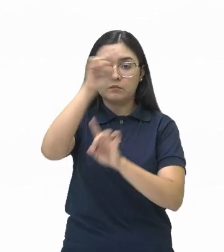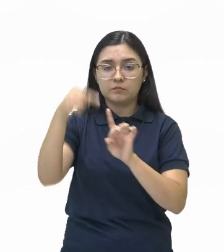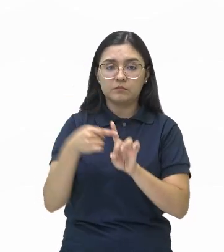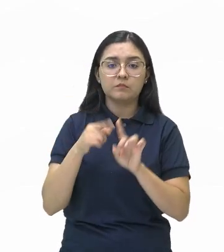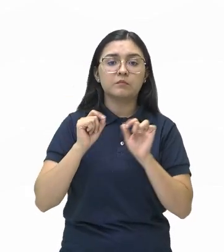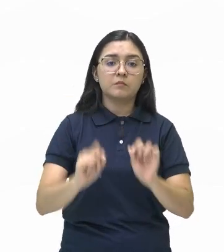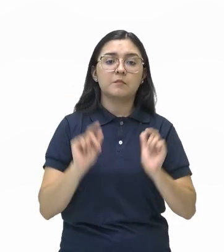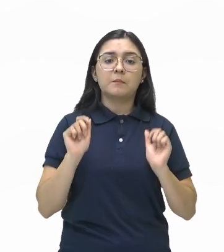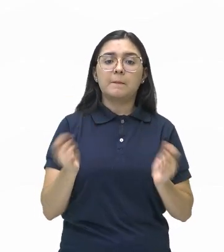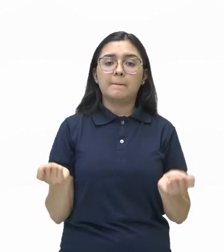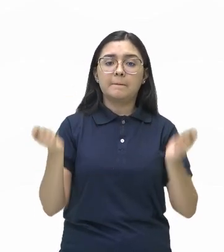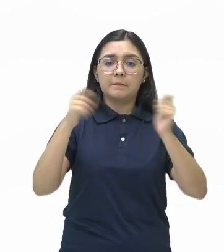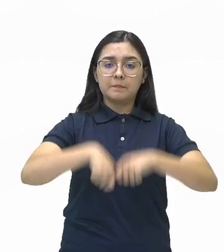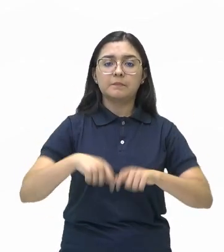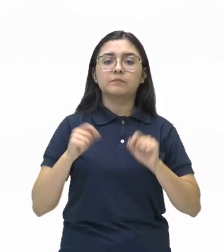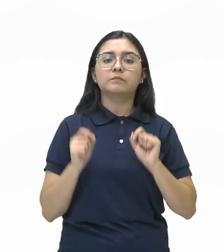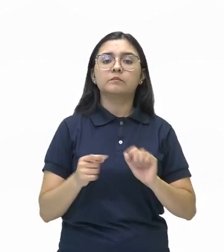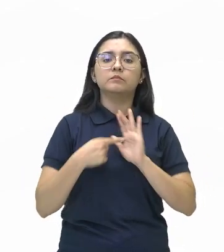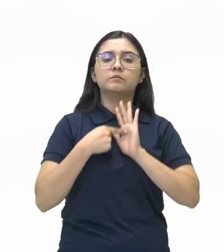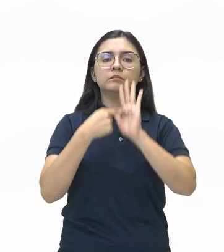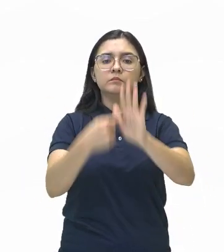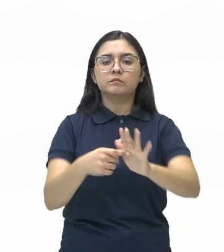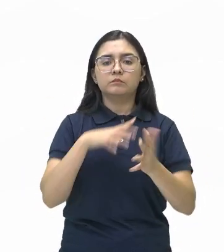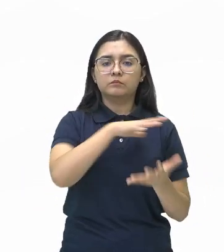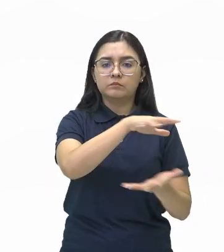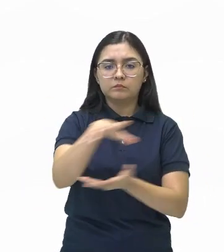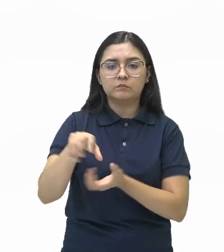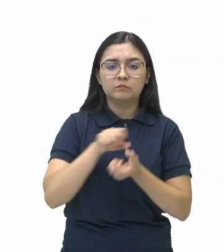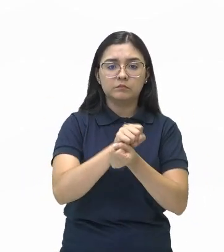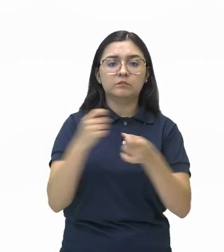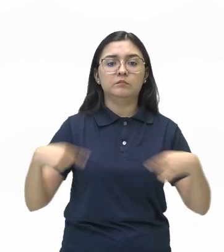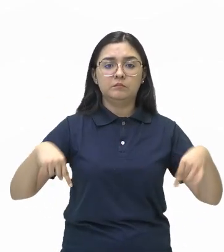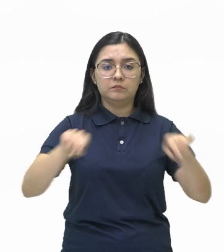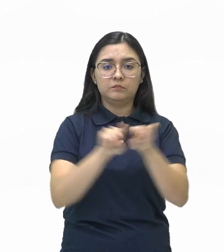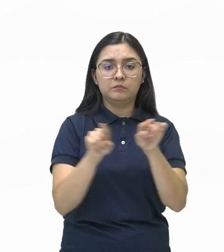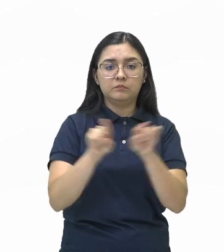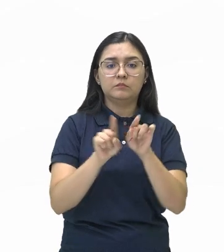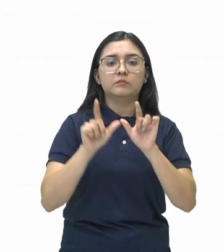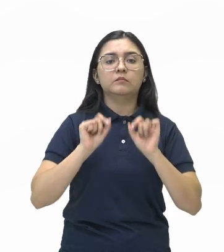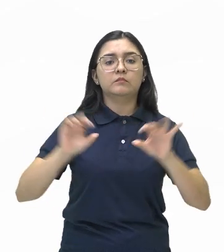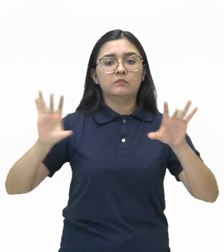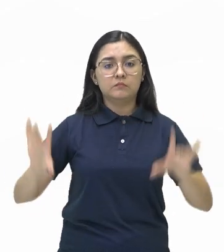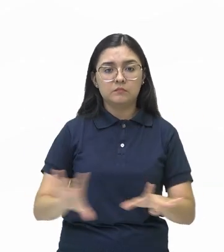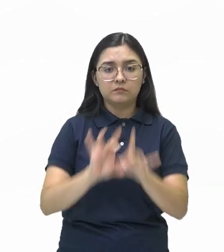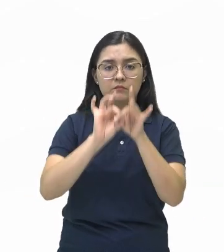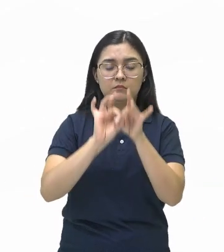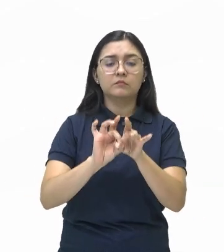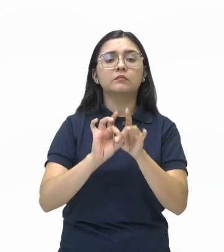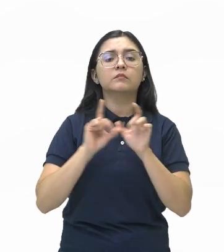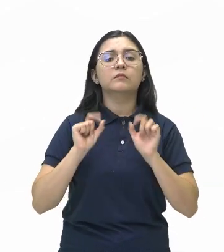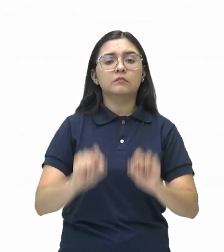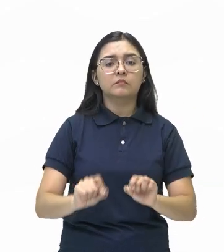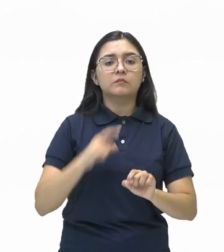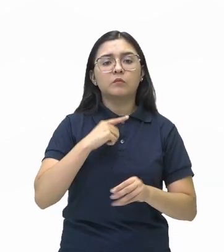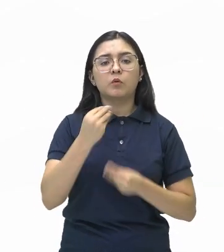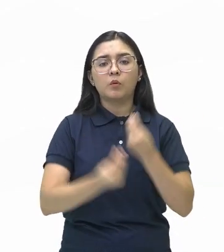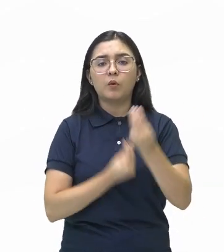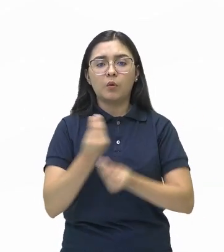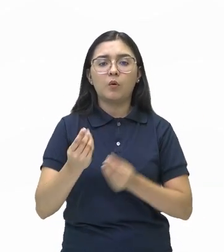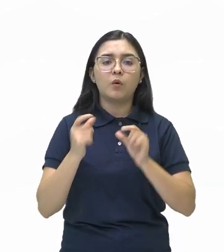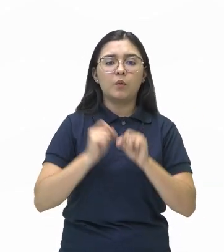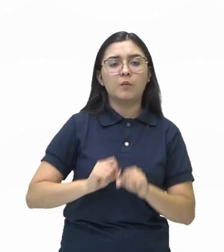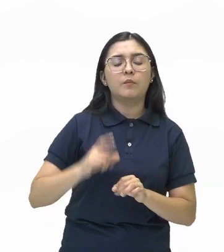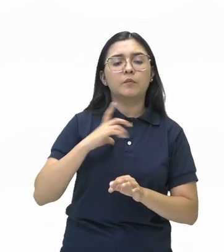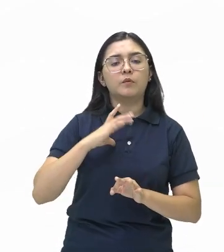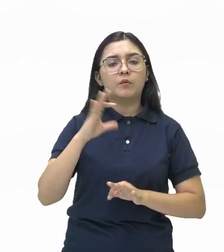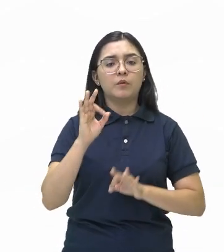buscando promover uma abordagem mais sustentável e mais integrada para o manejo desses